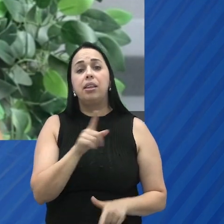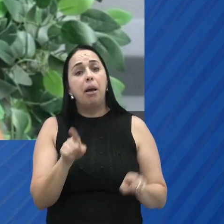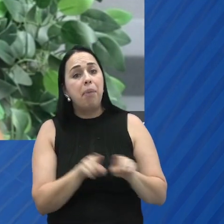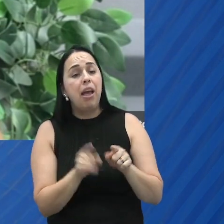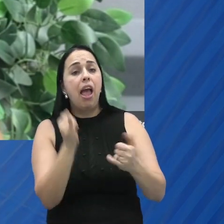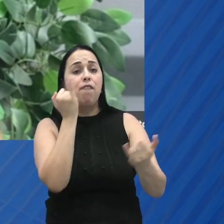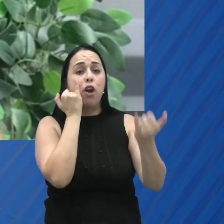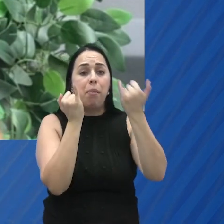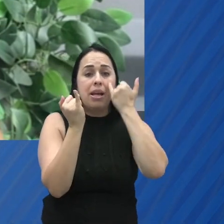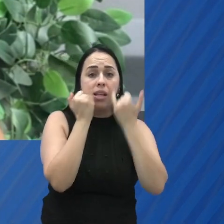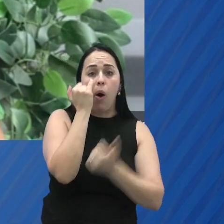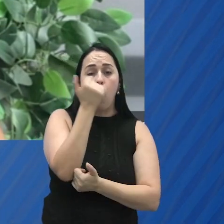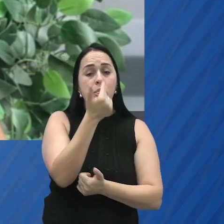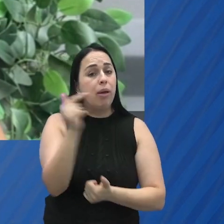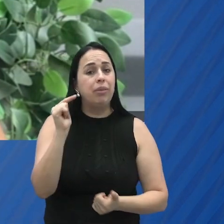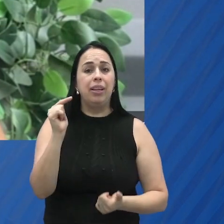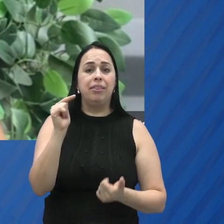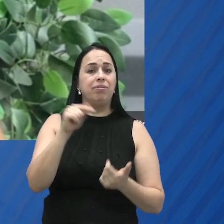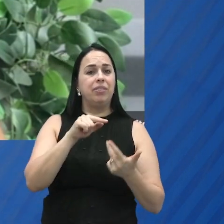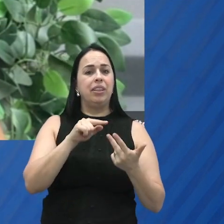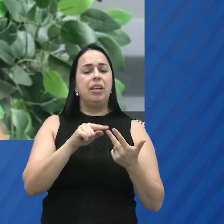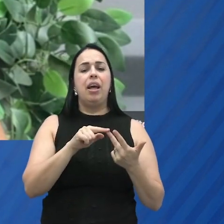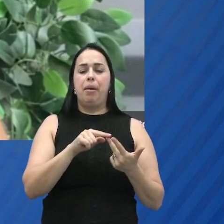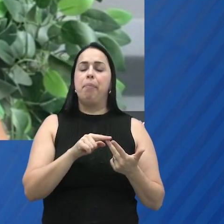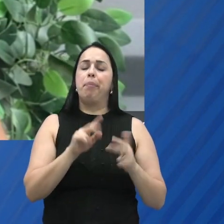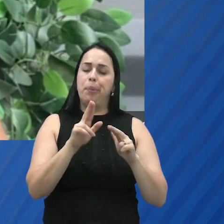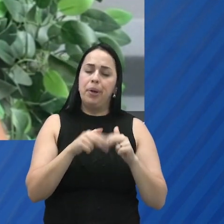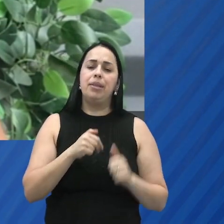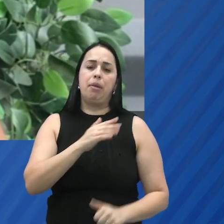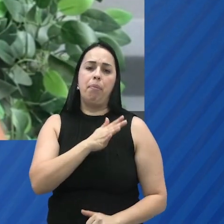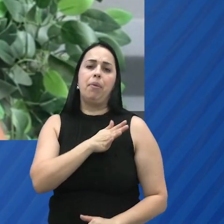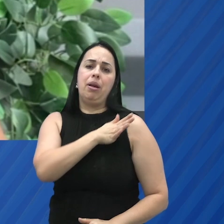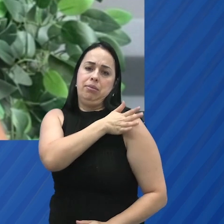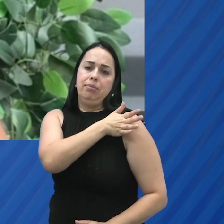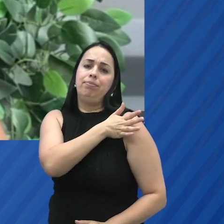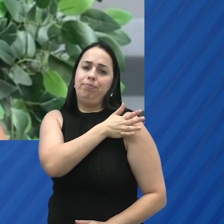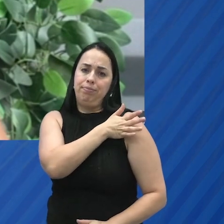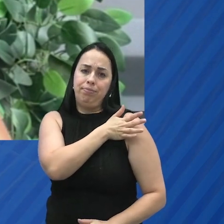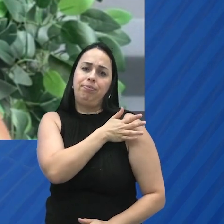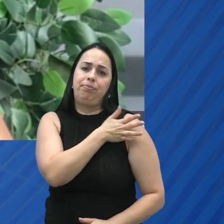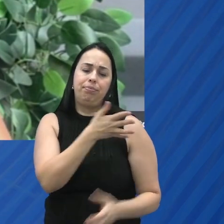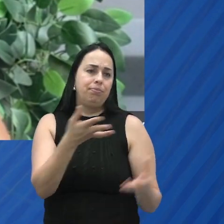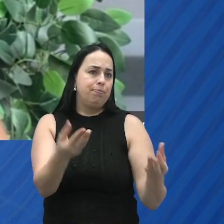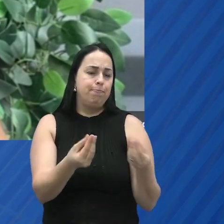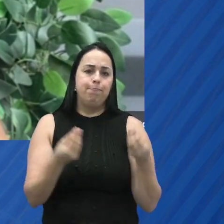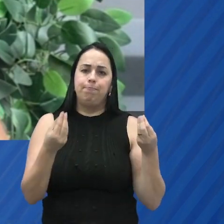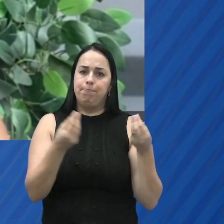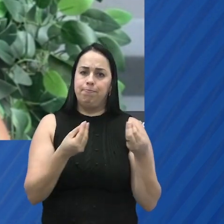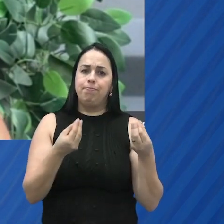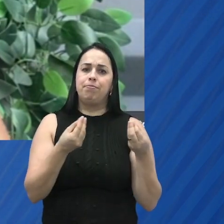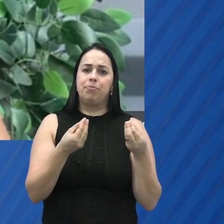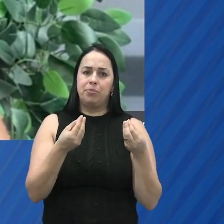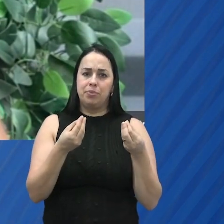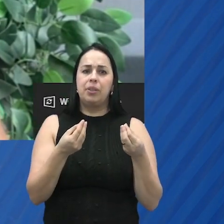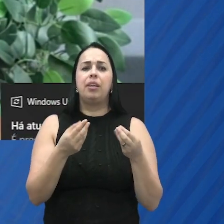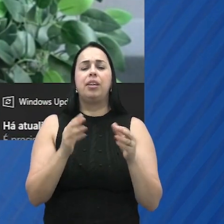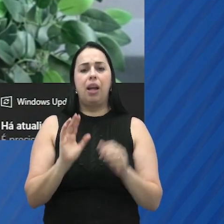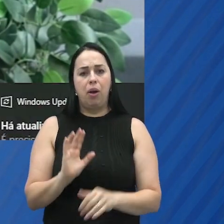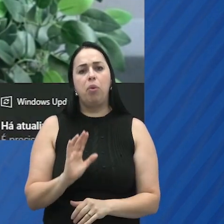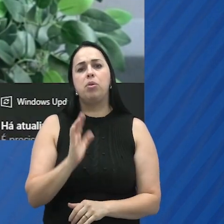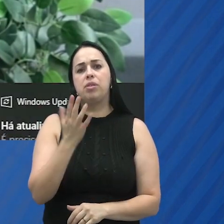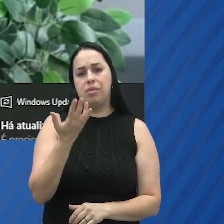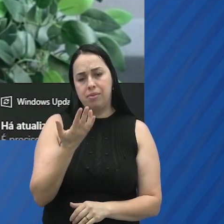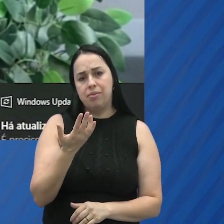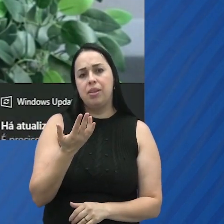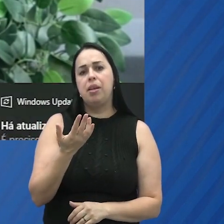o desconhecimento, a falta de informação é o principal... a principal causa